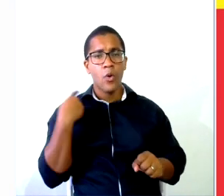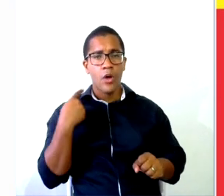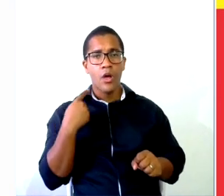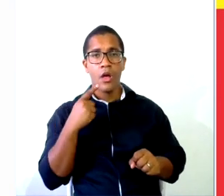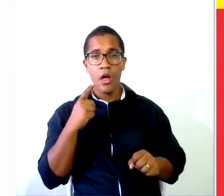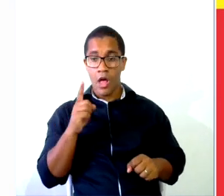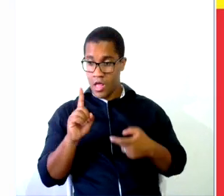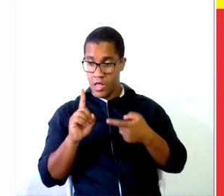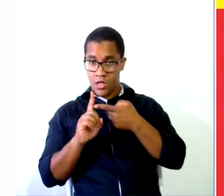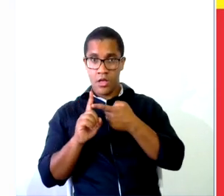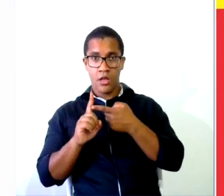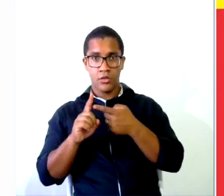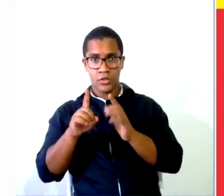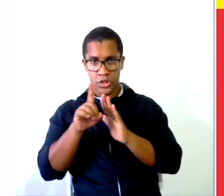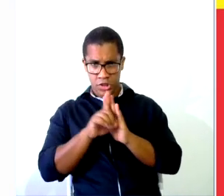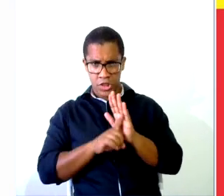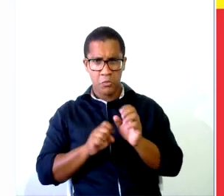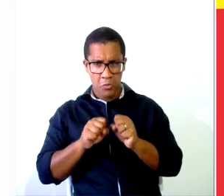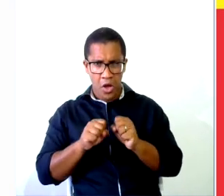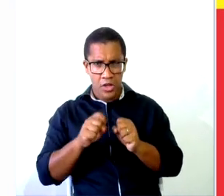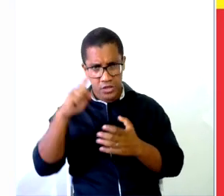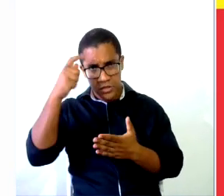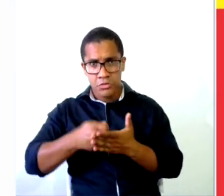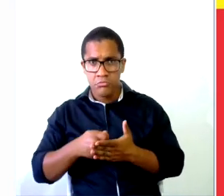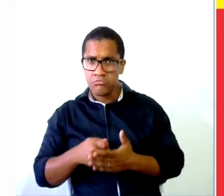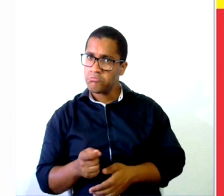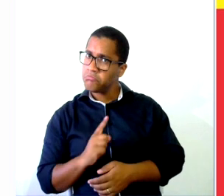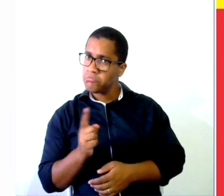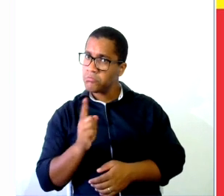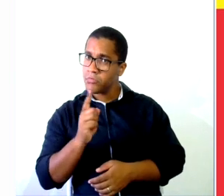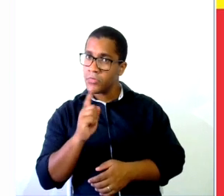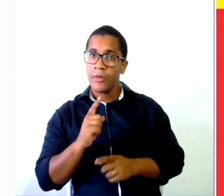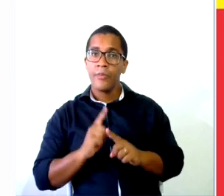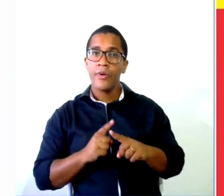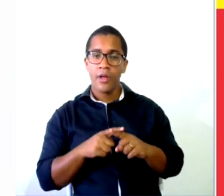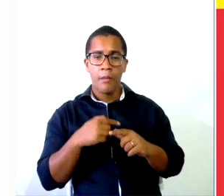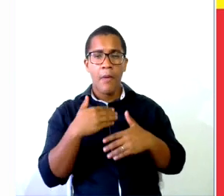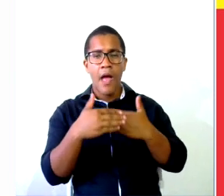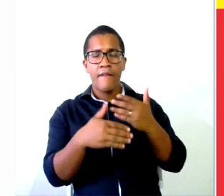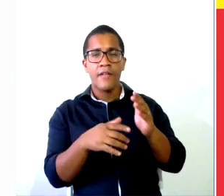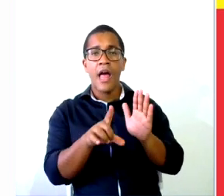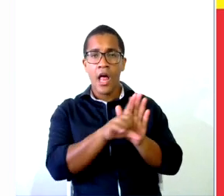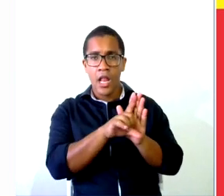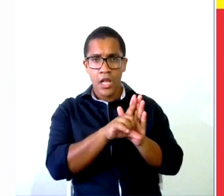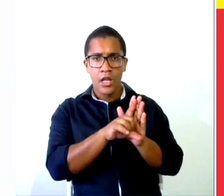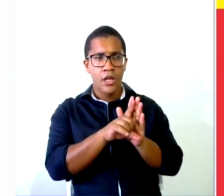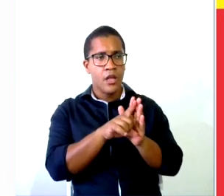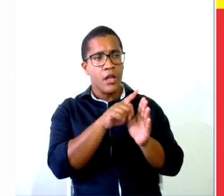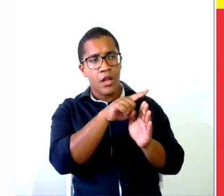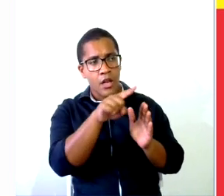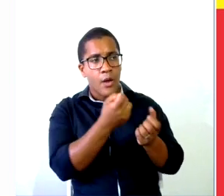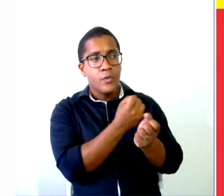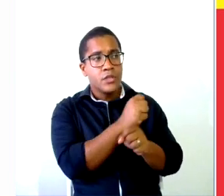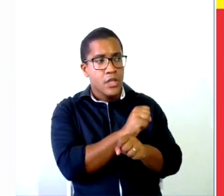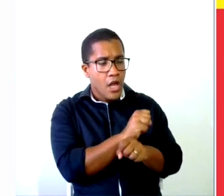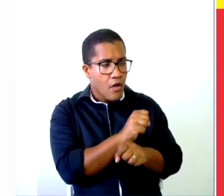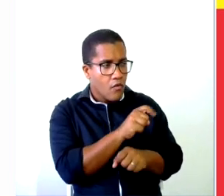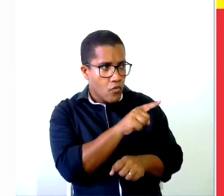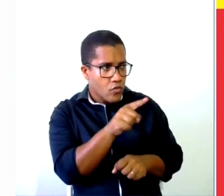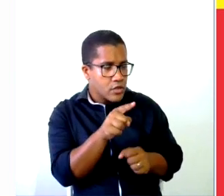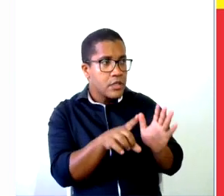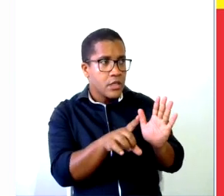as leis melhoraram a situação dos escravos, não é isso? E certos maus-tratos,